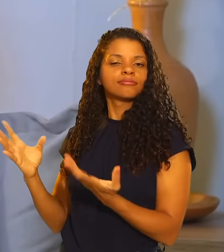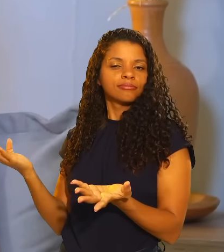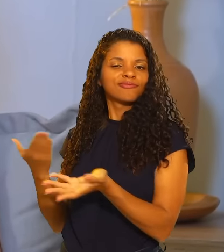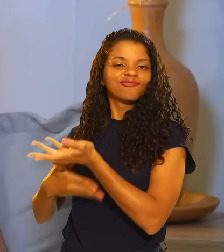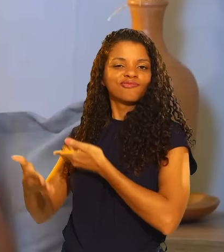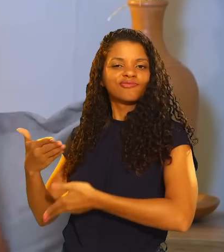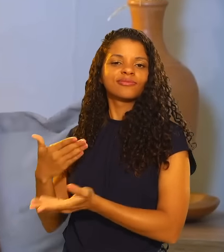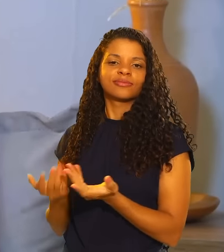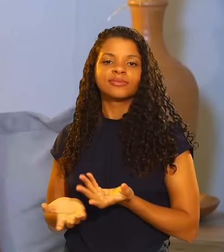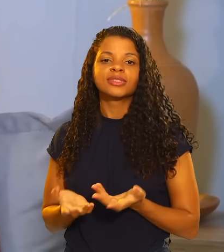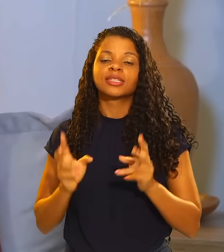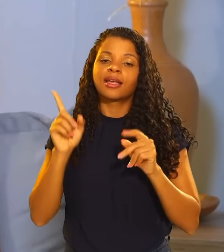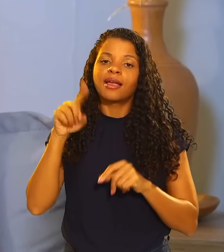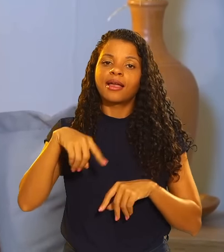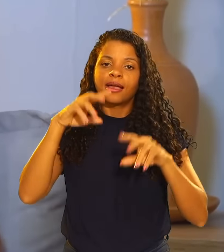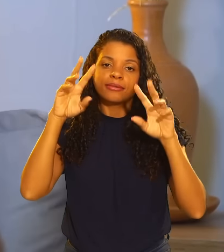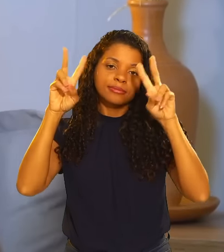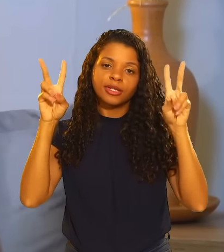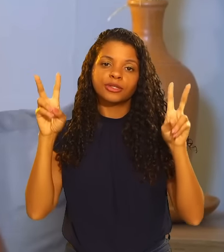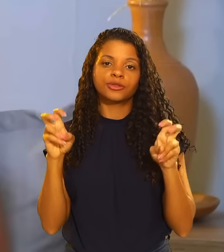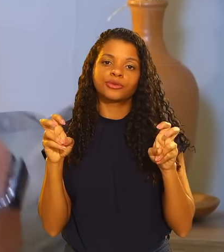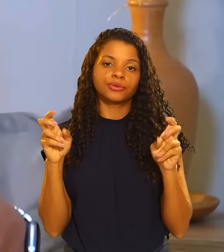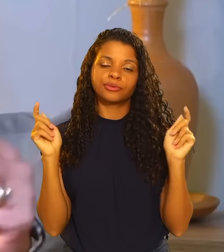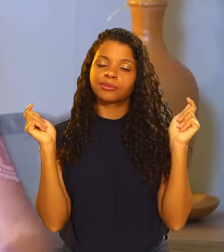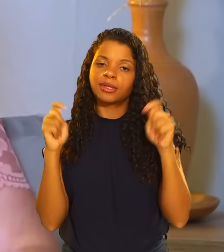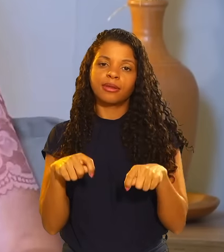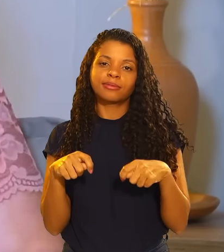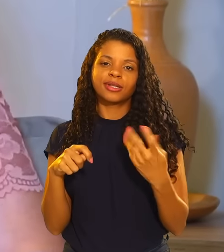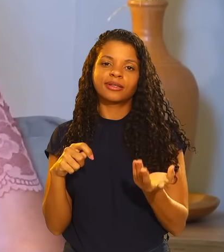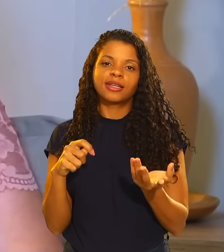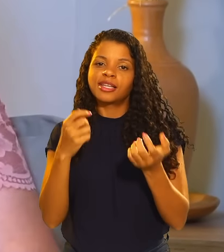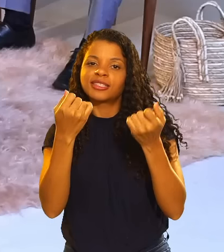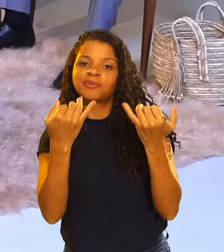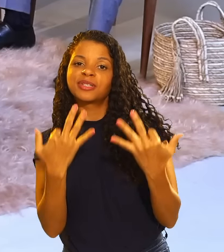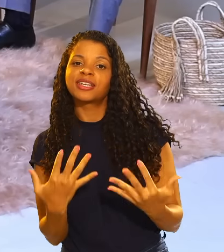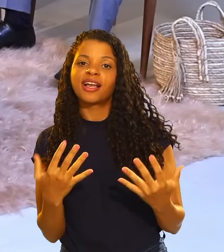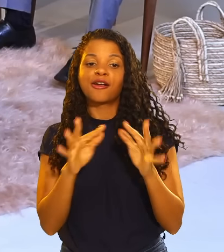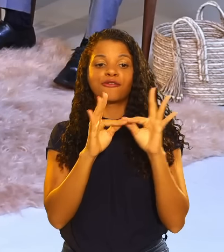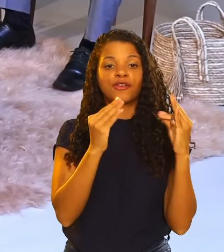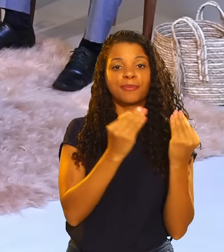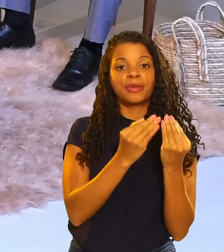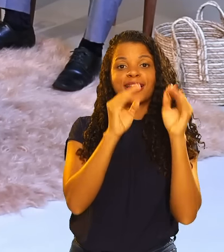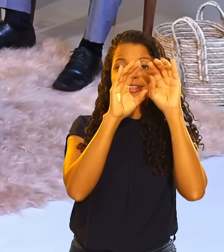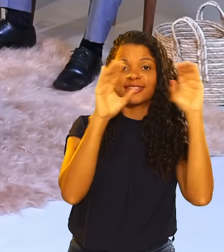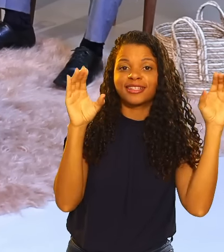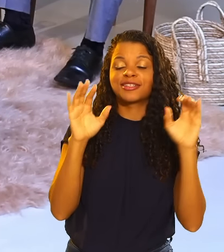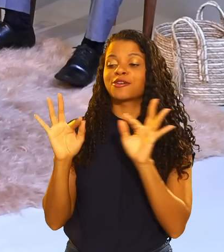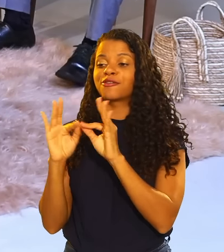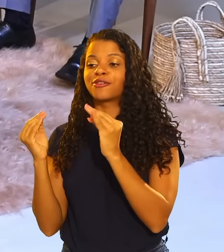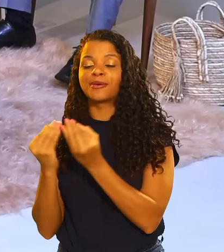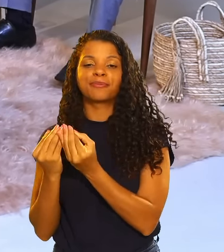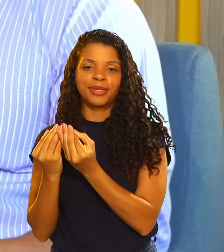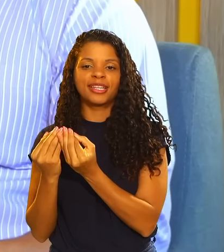muito mais ainda a respeito dessas duas famílias, né? A celestial e a terrena aqui que nós temos. Muito bom, profundo